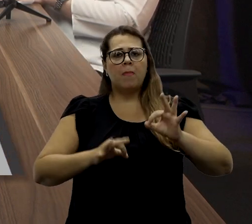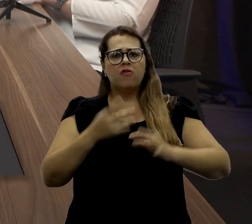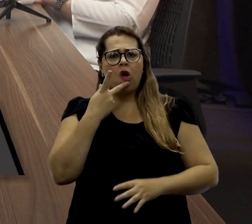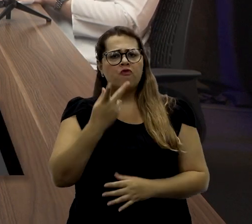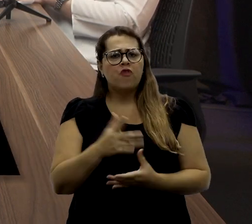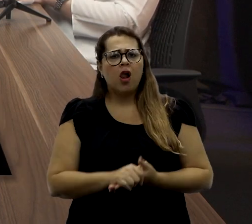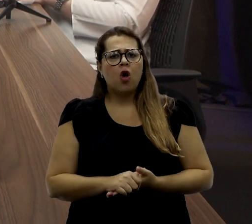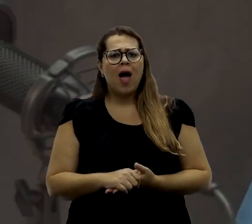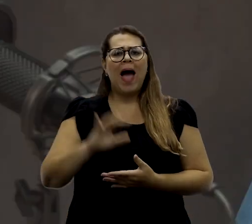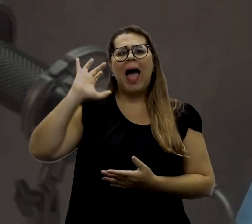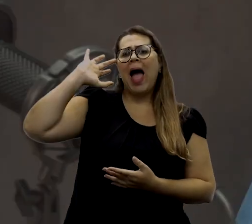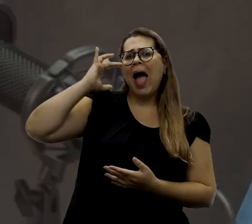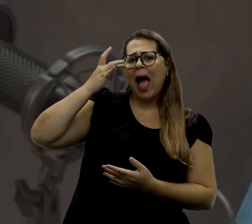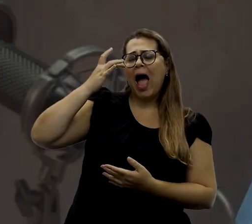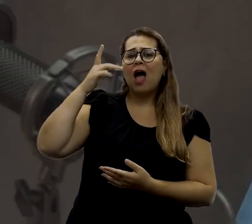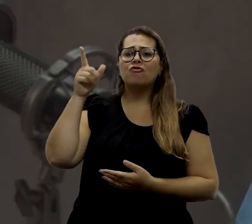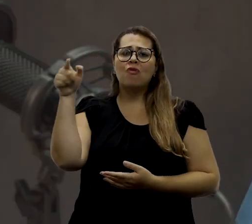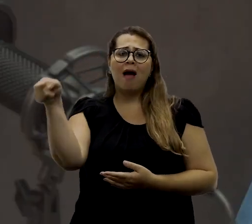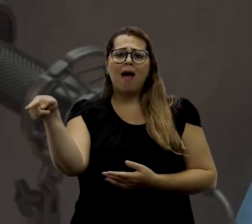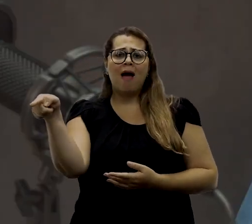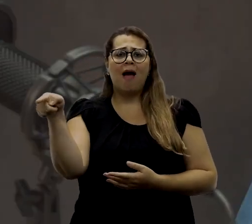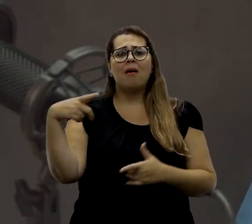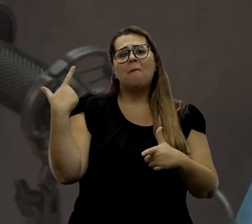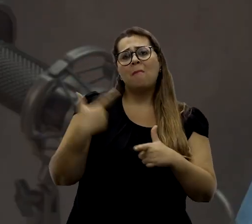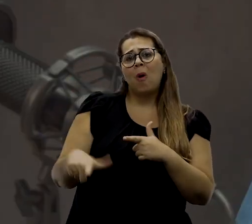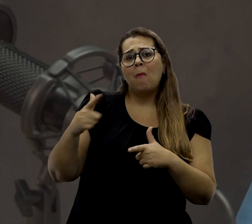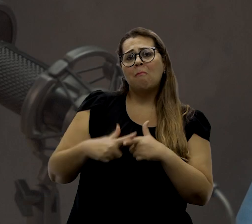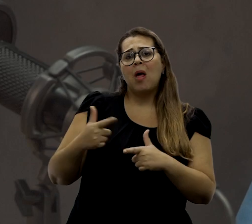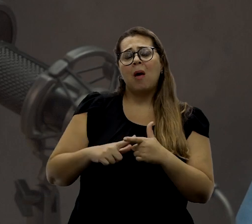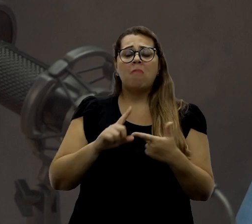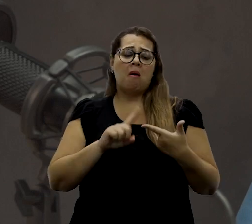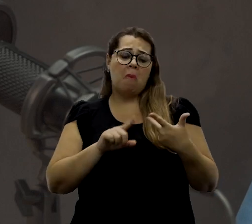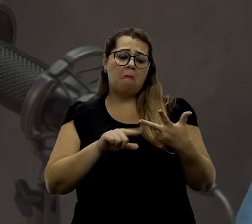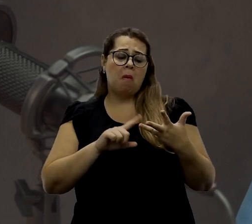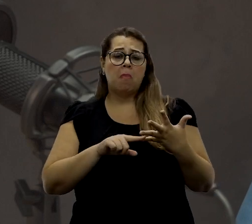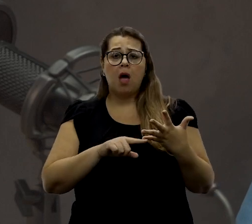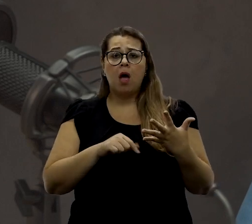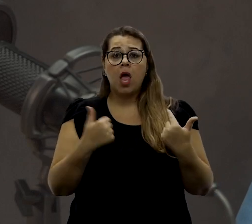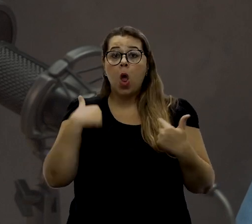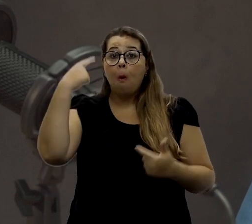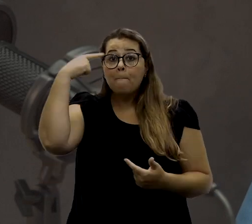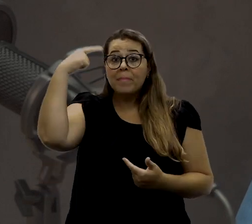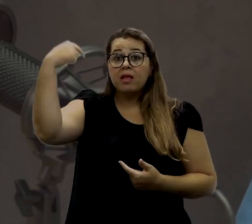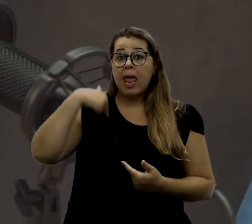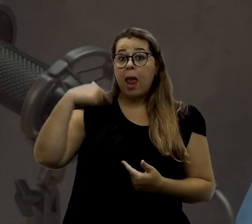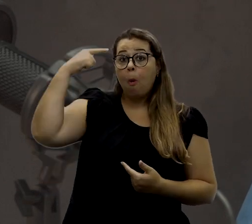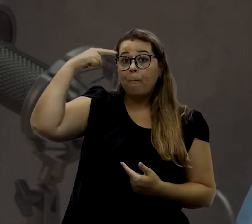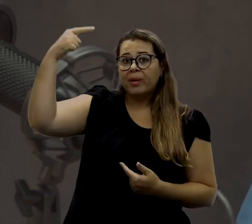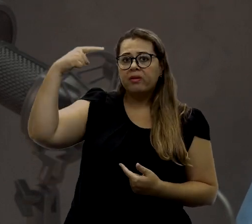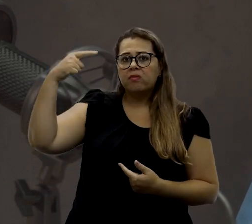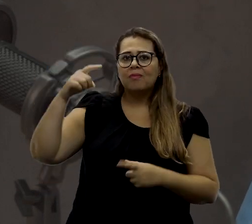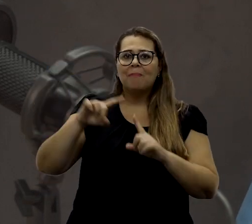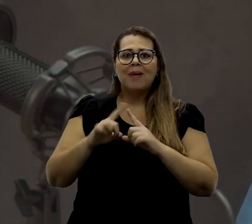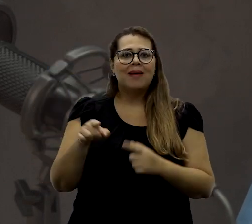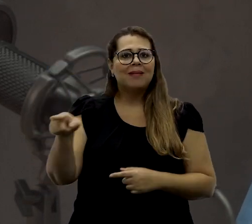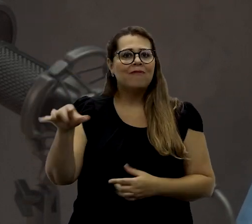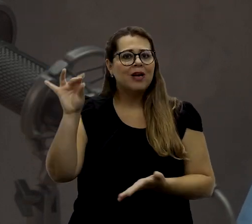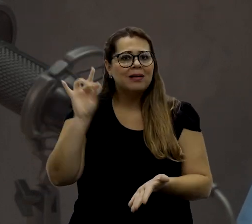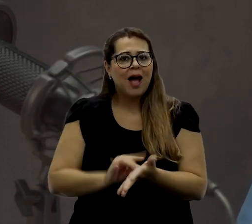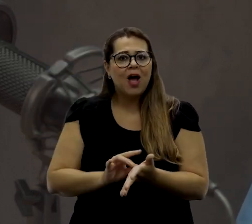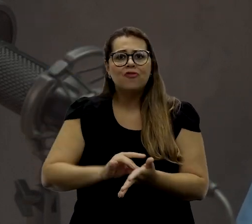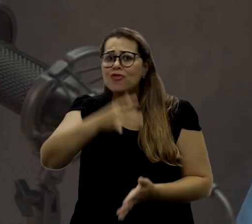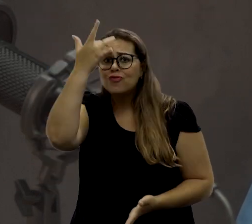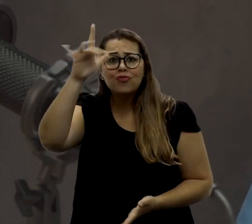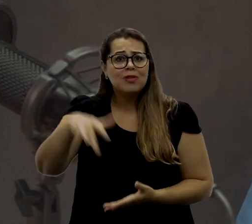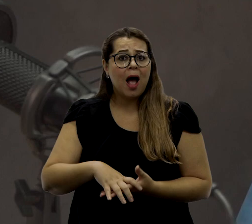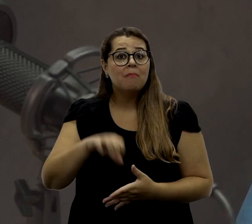como até o Onísio também falou antes, a gente acha que a pessoa está tendo um problema por causa disso. Às vezes não é aquilo, né? É outra coisa,